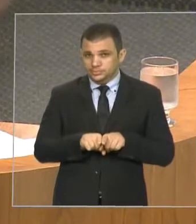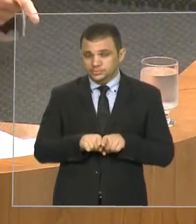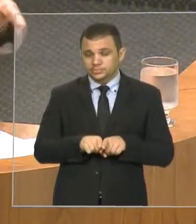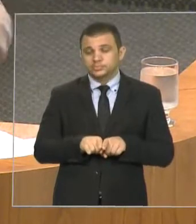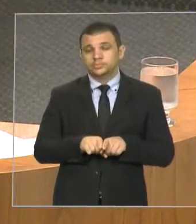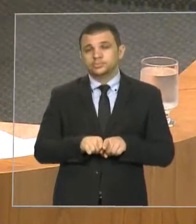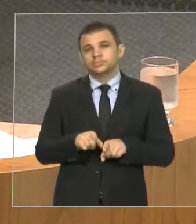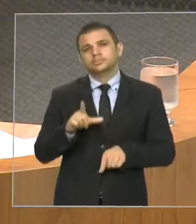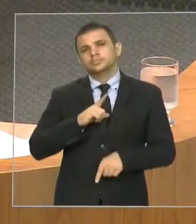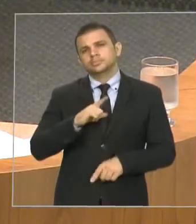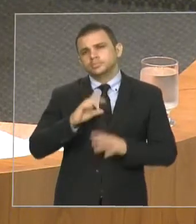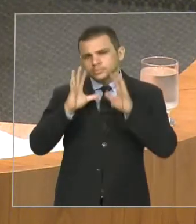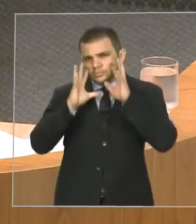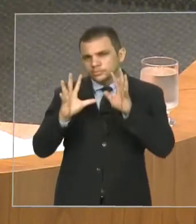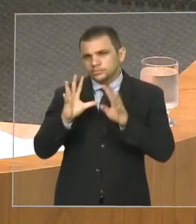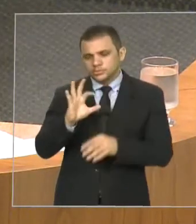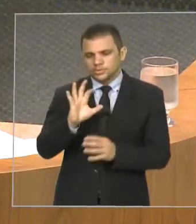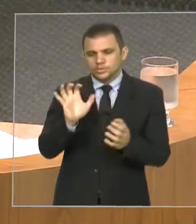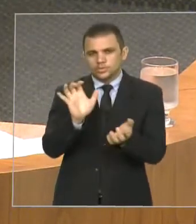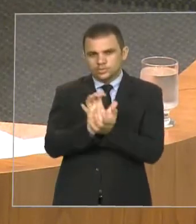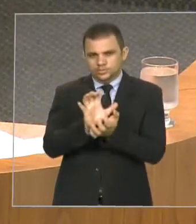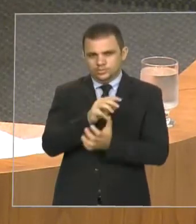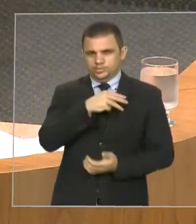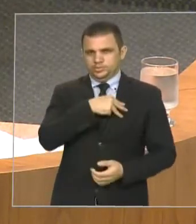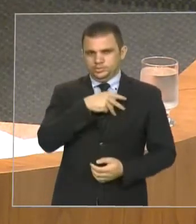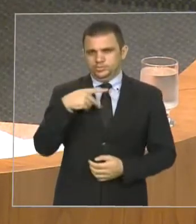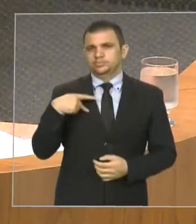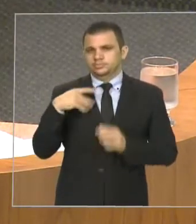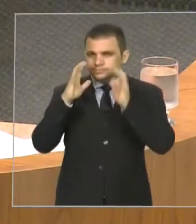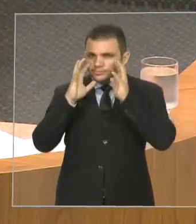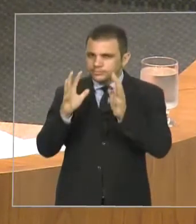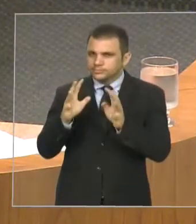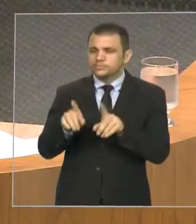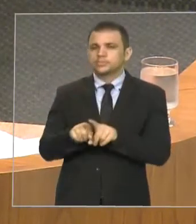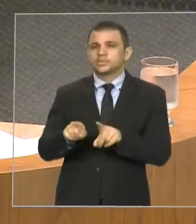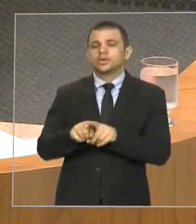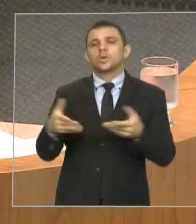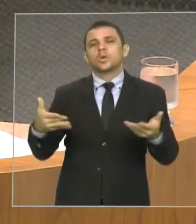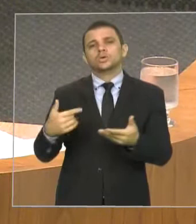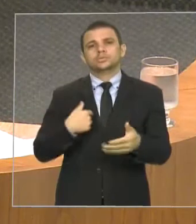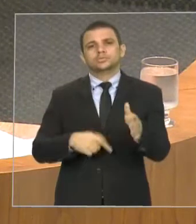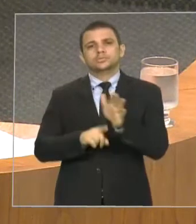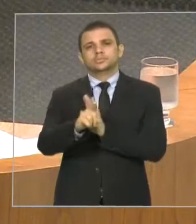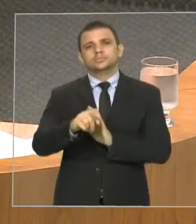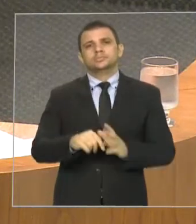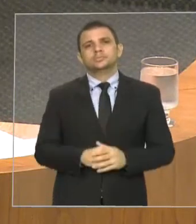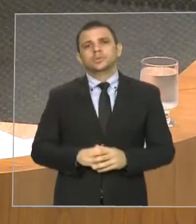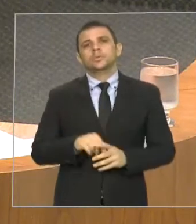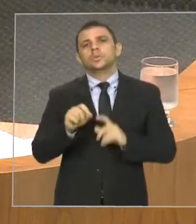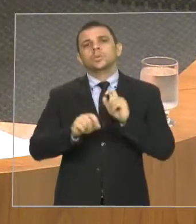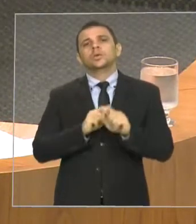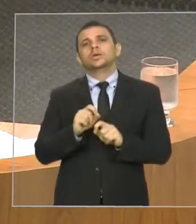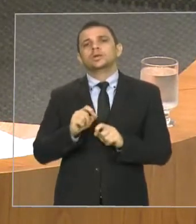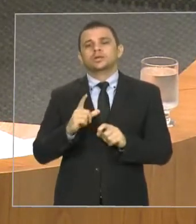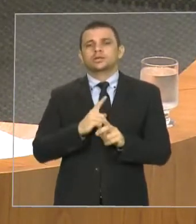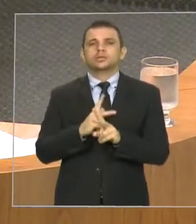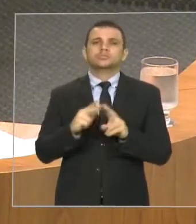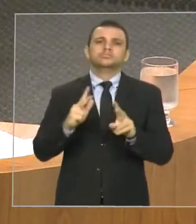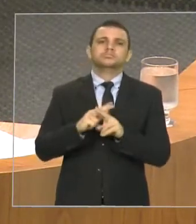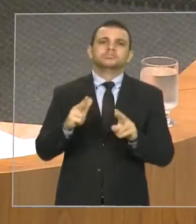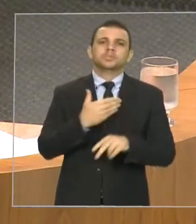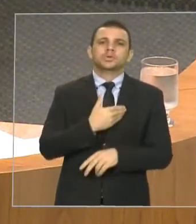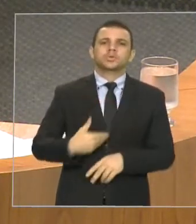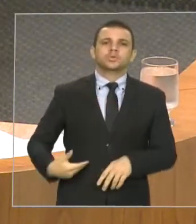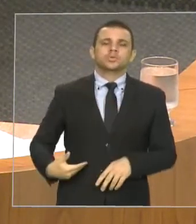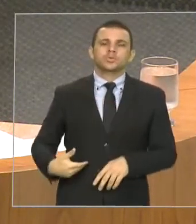teve uma atenção do Ministério Público. E eu faço o questionamento hoje da omissão do Ministério